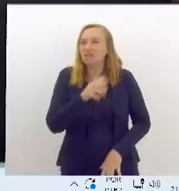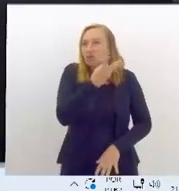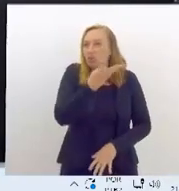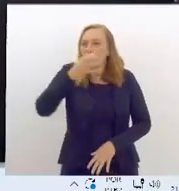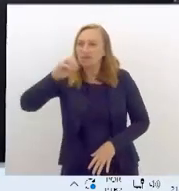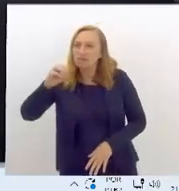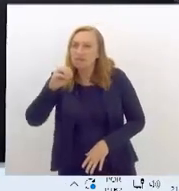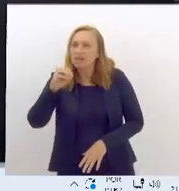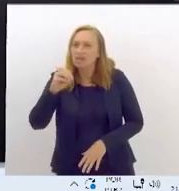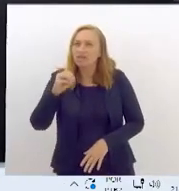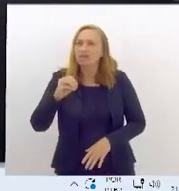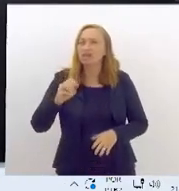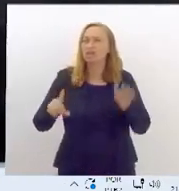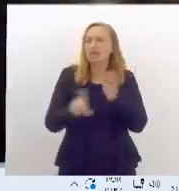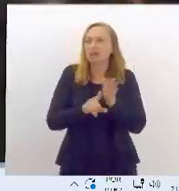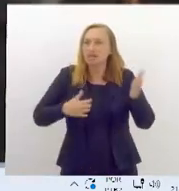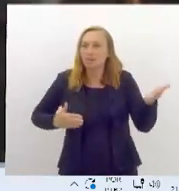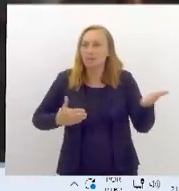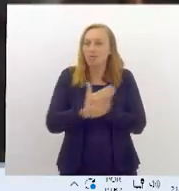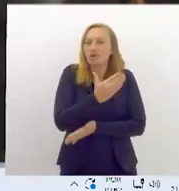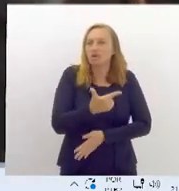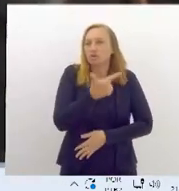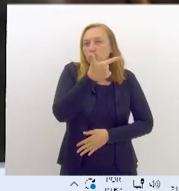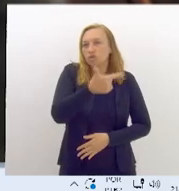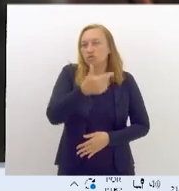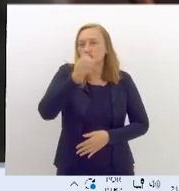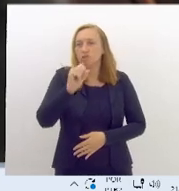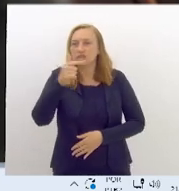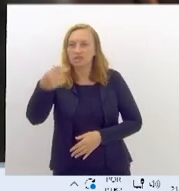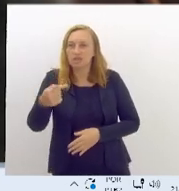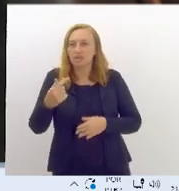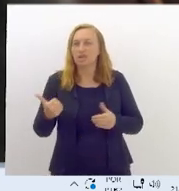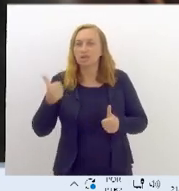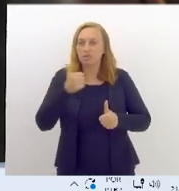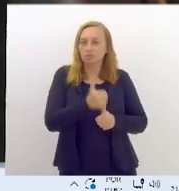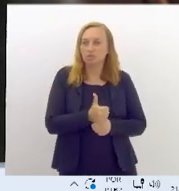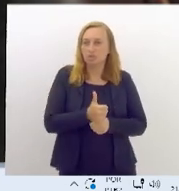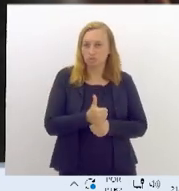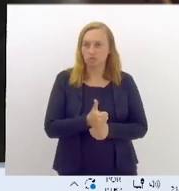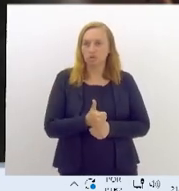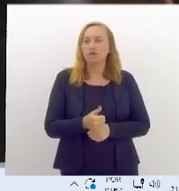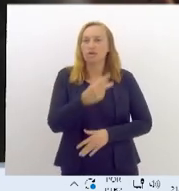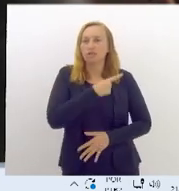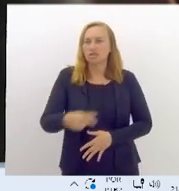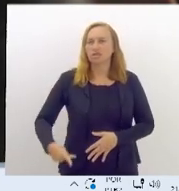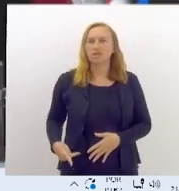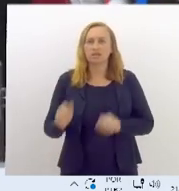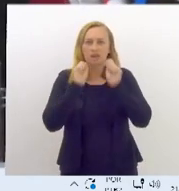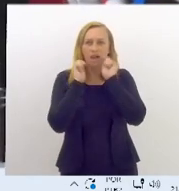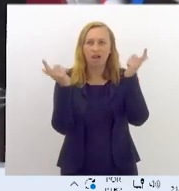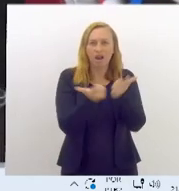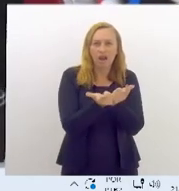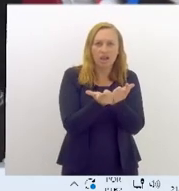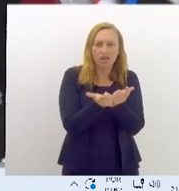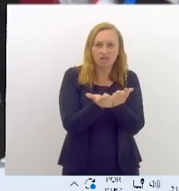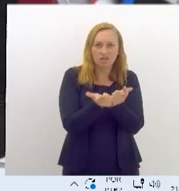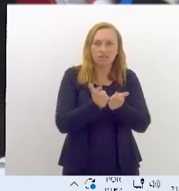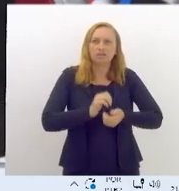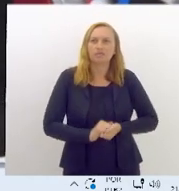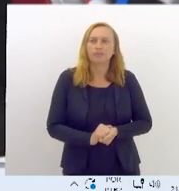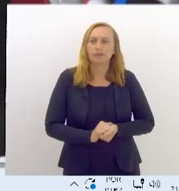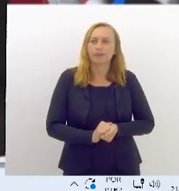400 leis aprovadas em 2017 assumiu inteiramente a presidência da alérgica e se